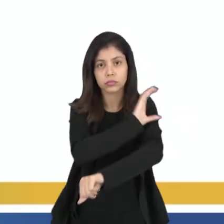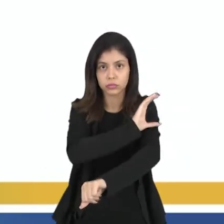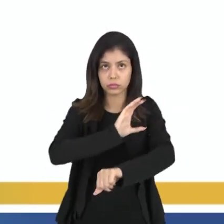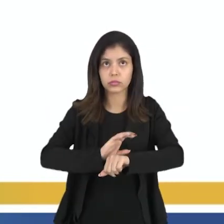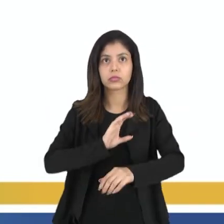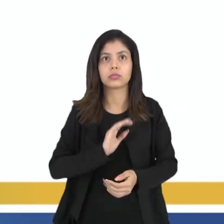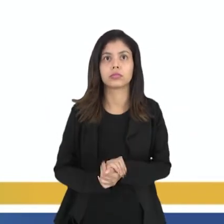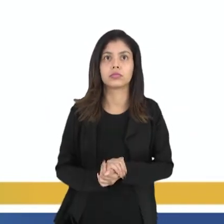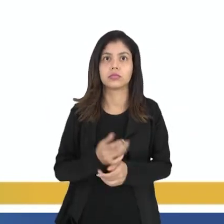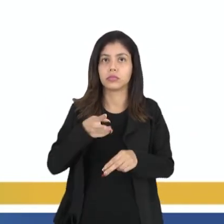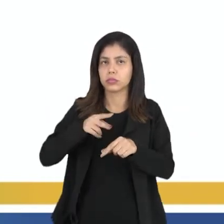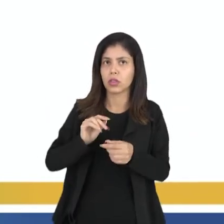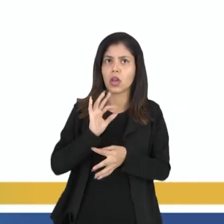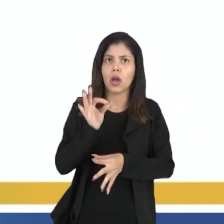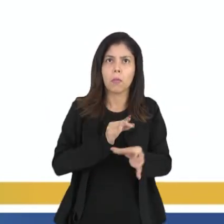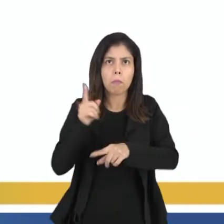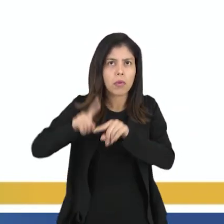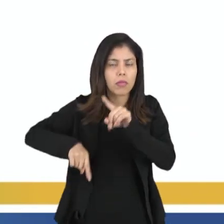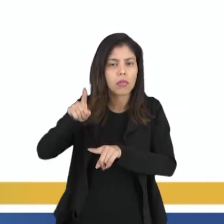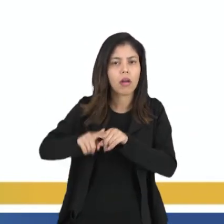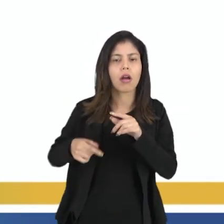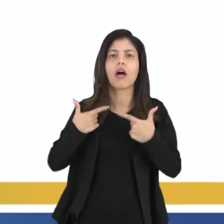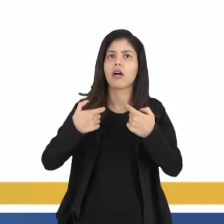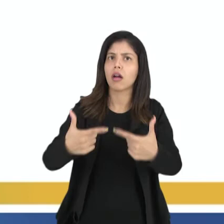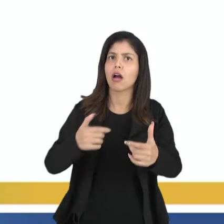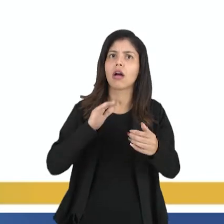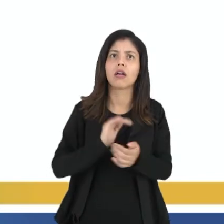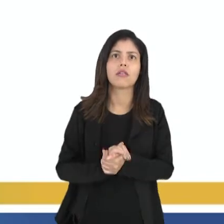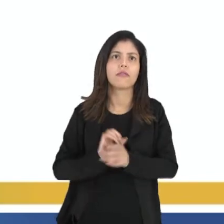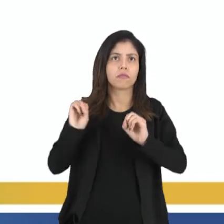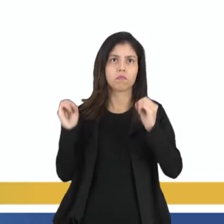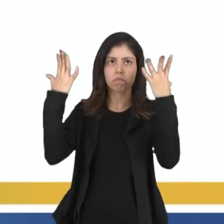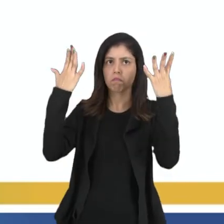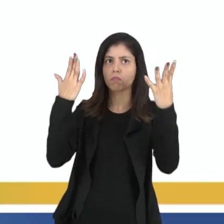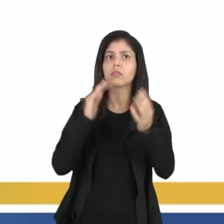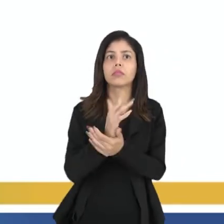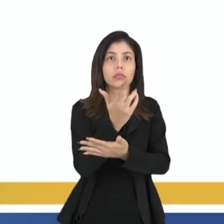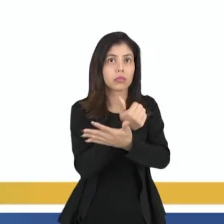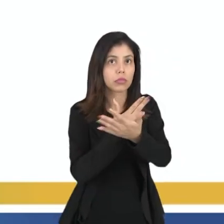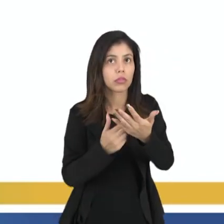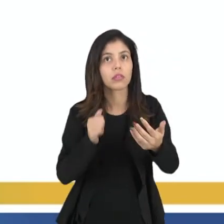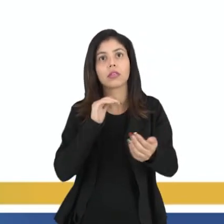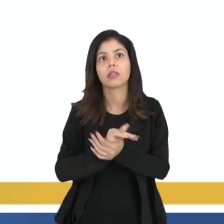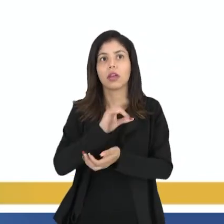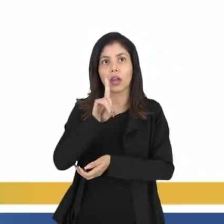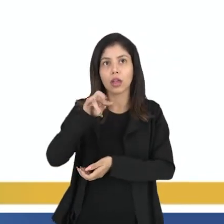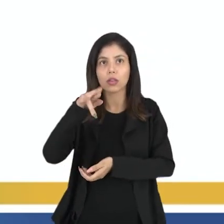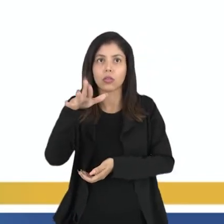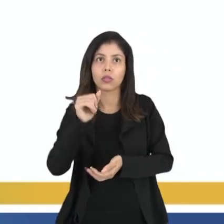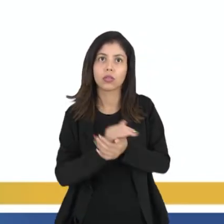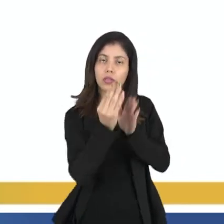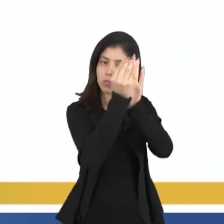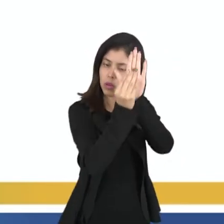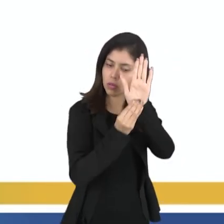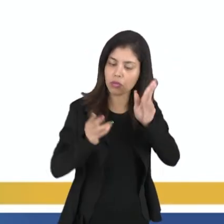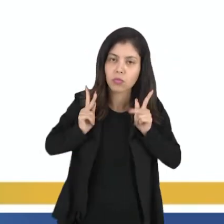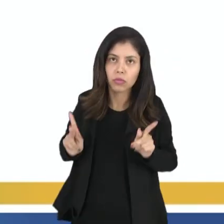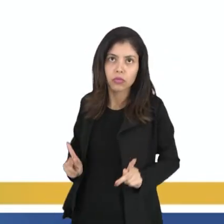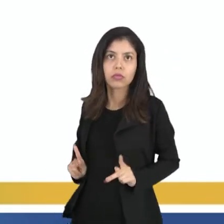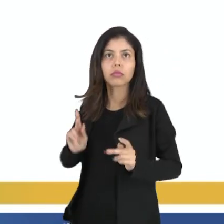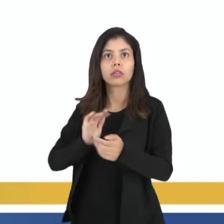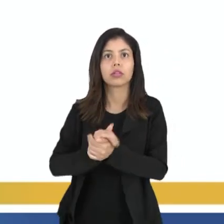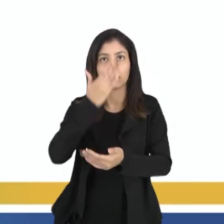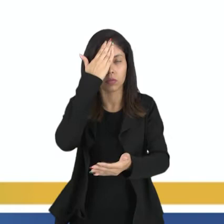da terra, ferramentas, armas, festas, artes, adornos, padrões de